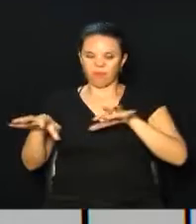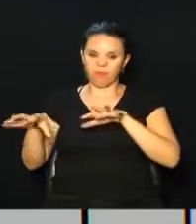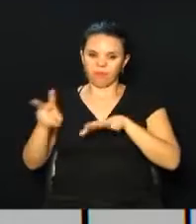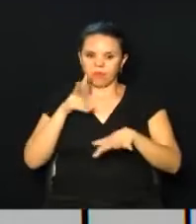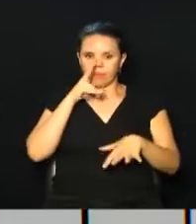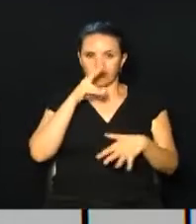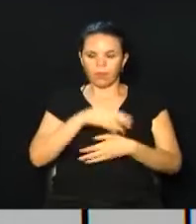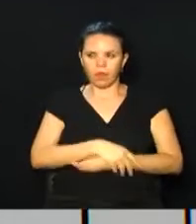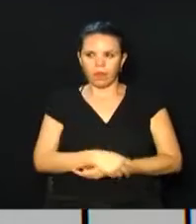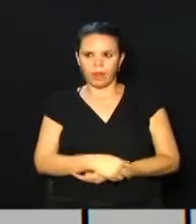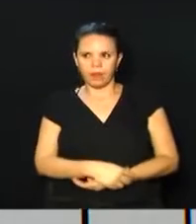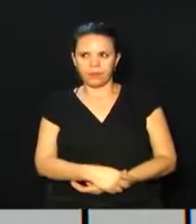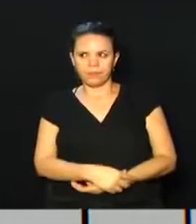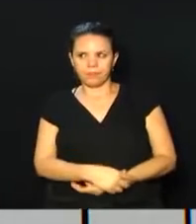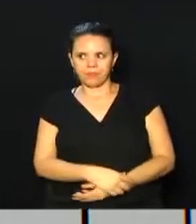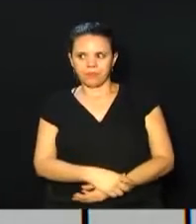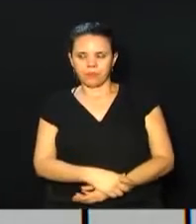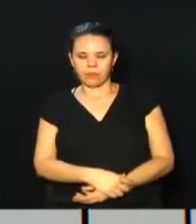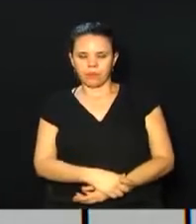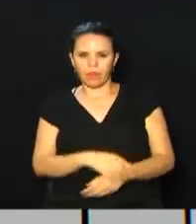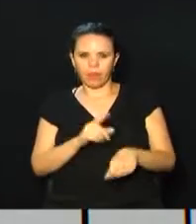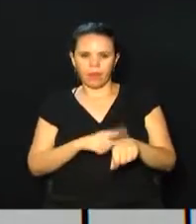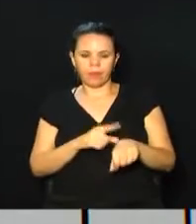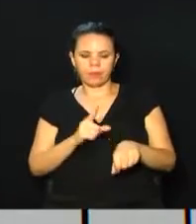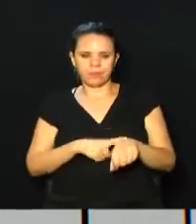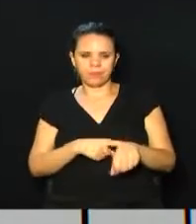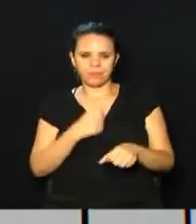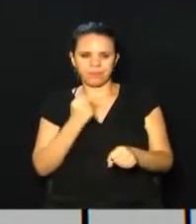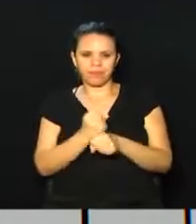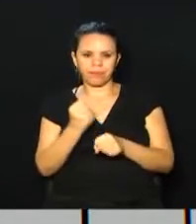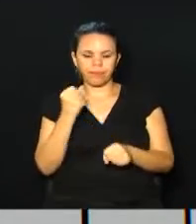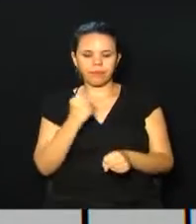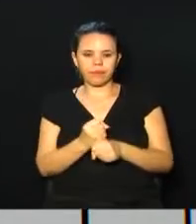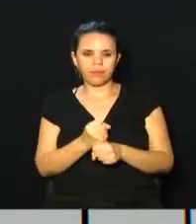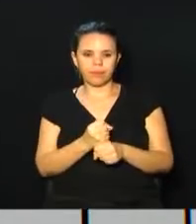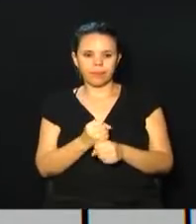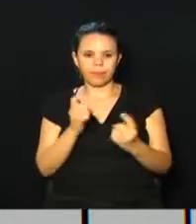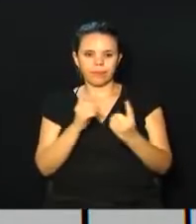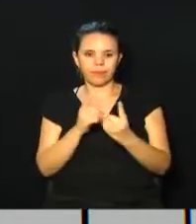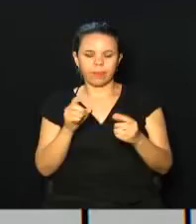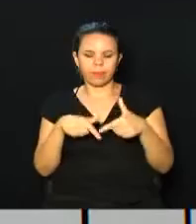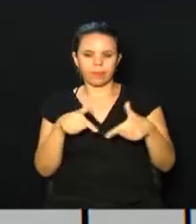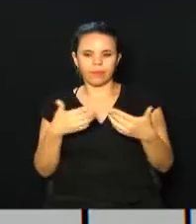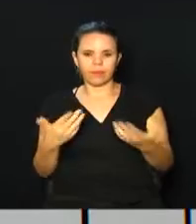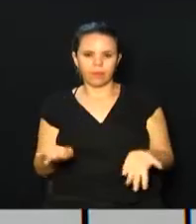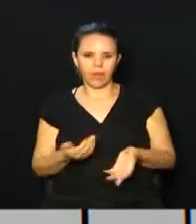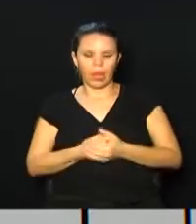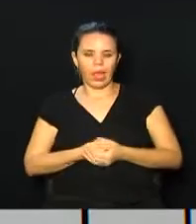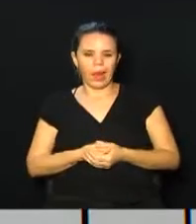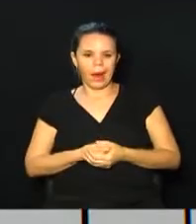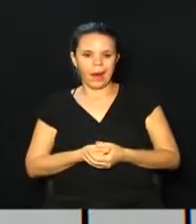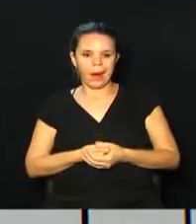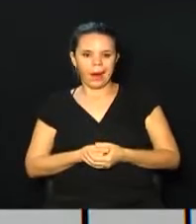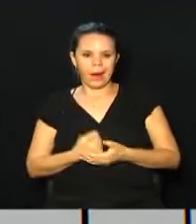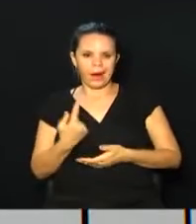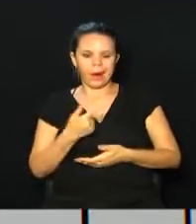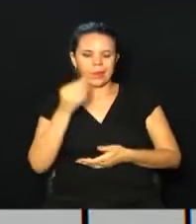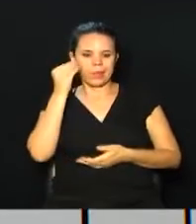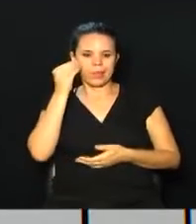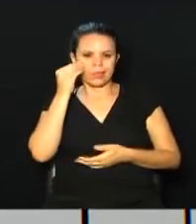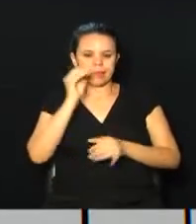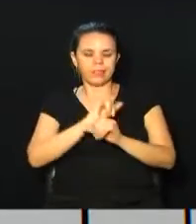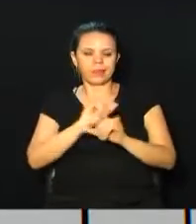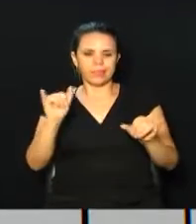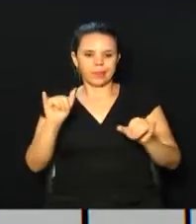vista, né? Mas, nesse momento, além das obras e serviços que têm que ser executados, o que nós tentamos sugerir